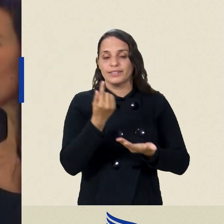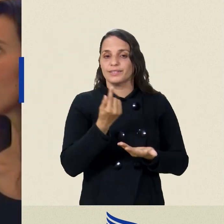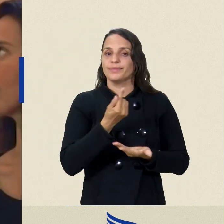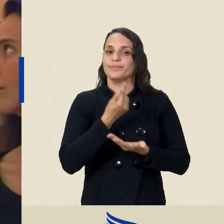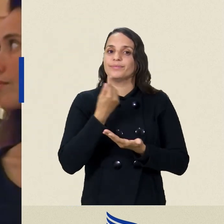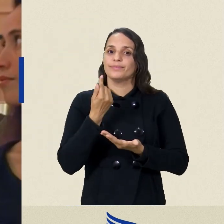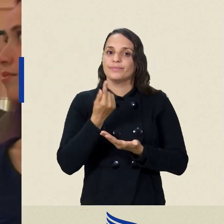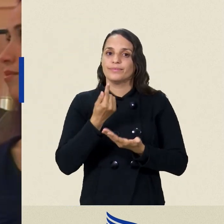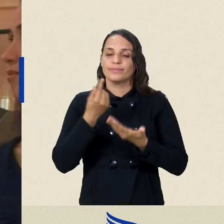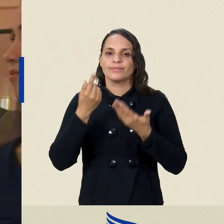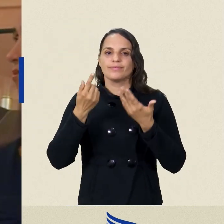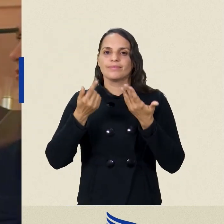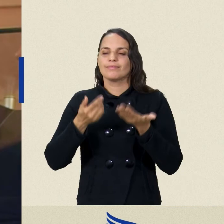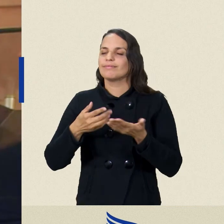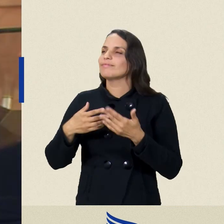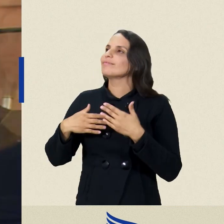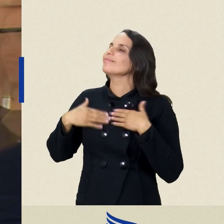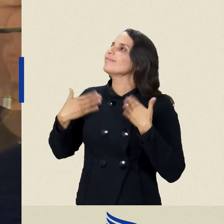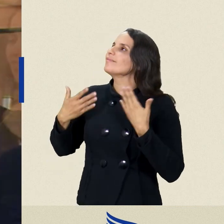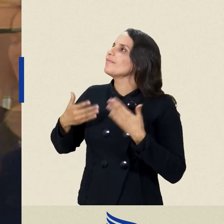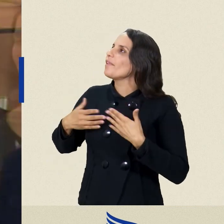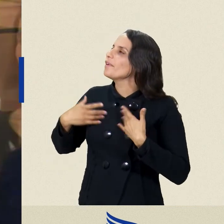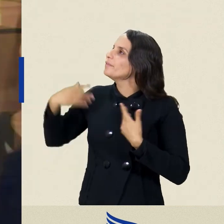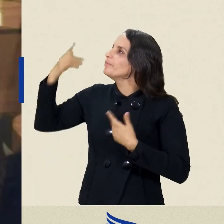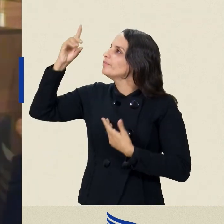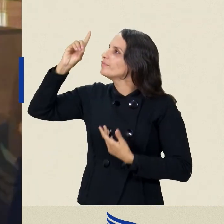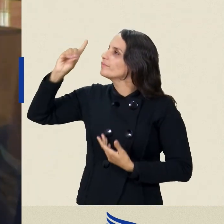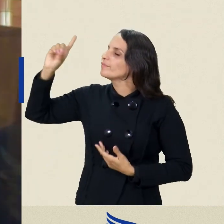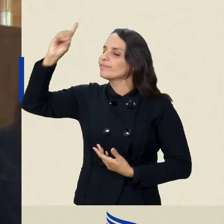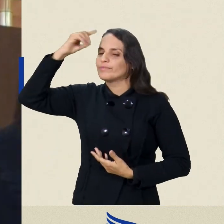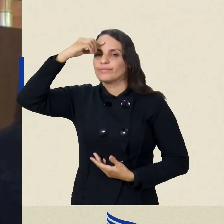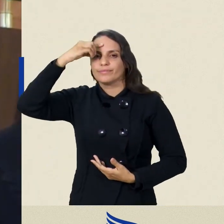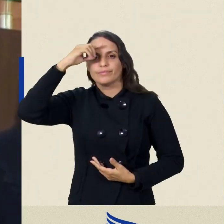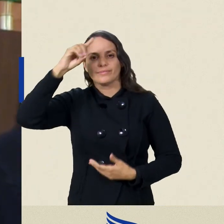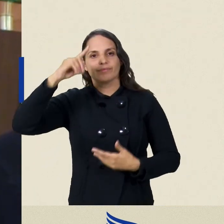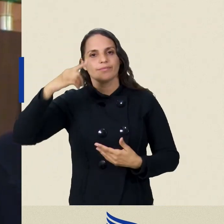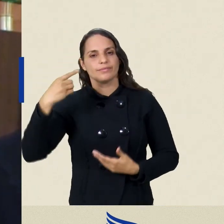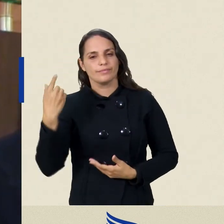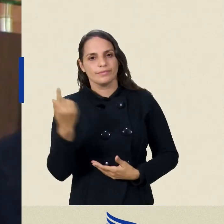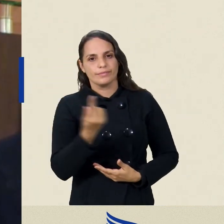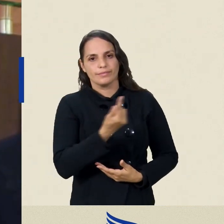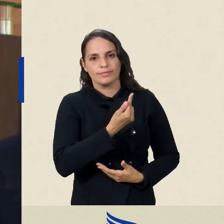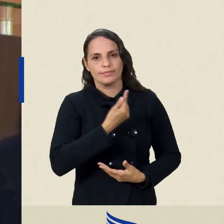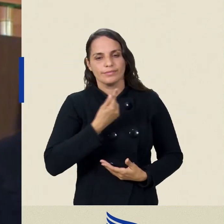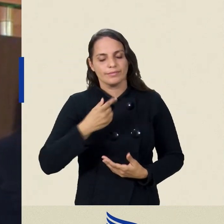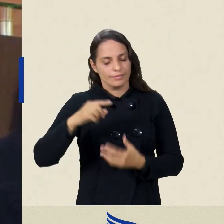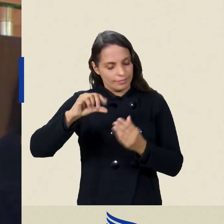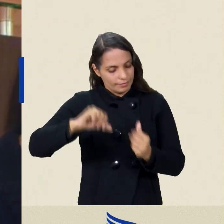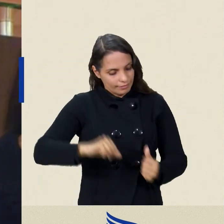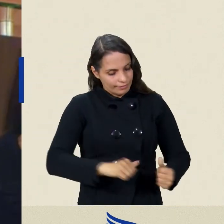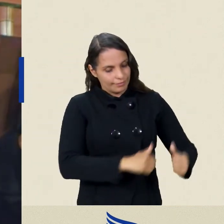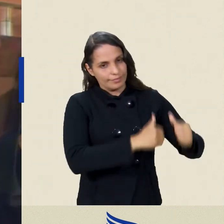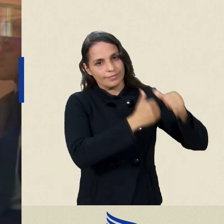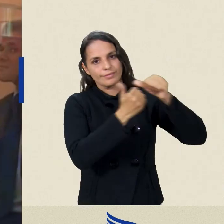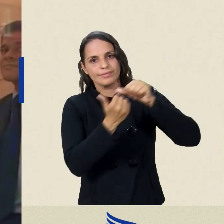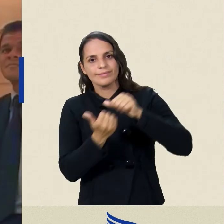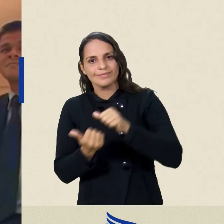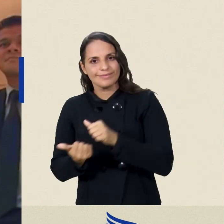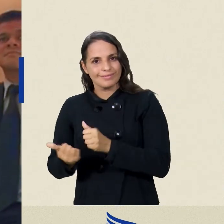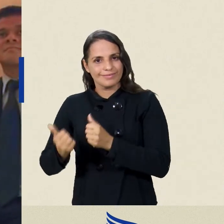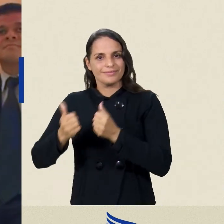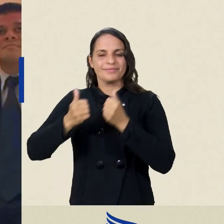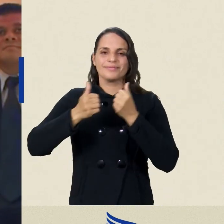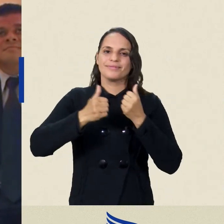tu foste que mandaste o batismo